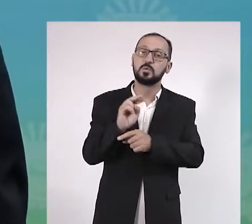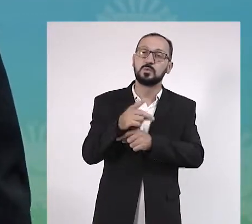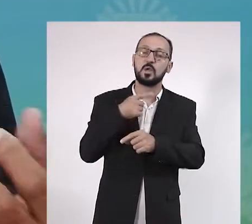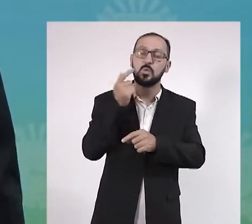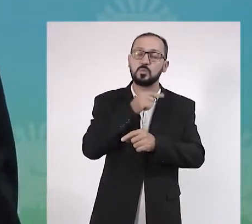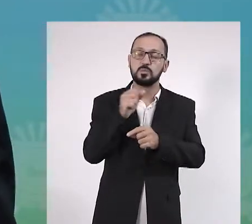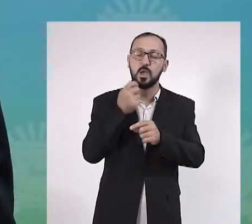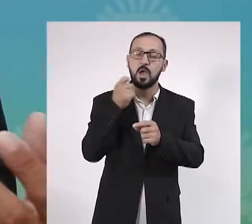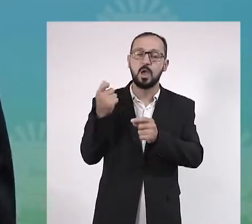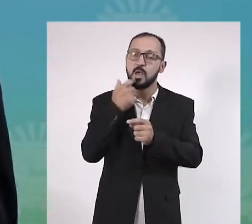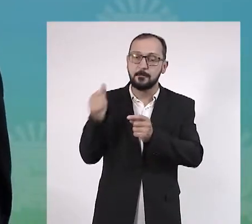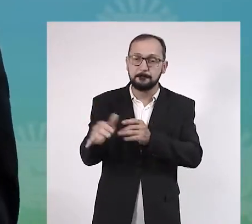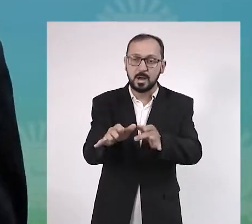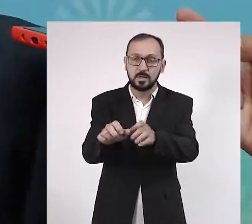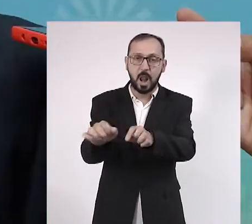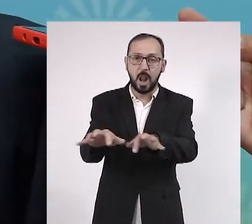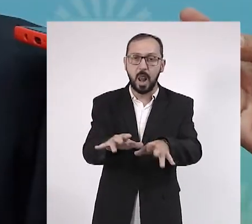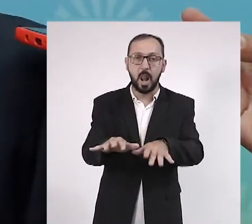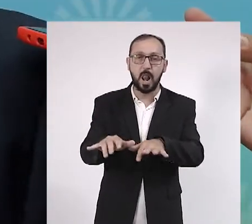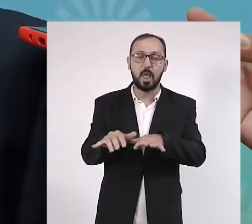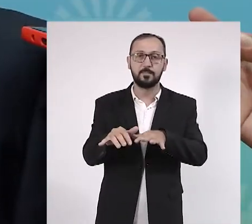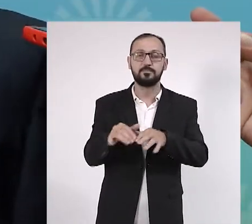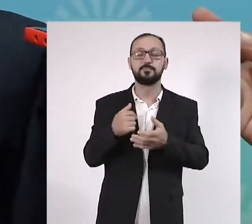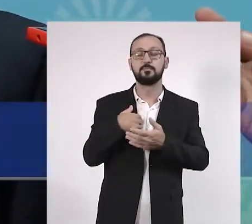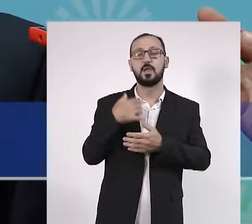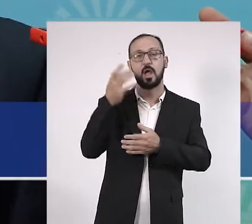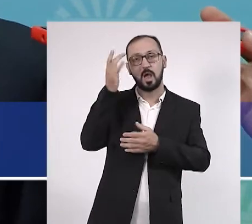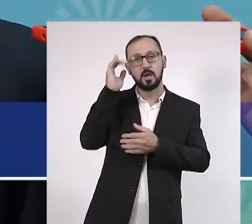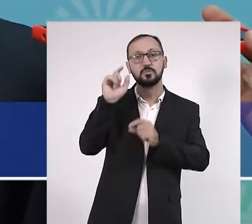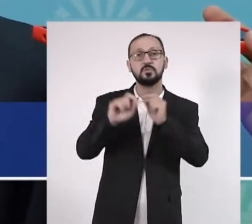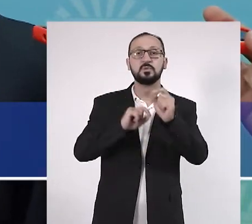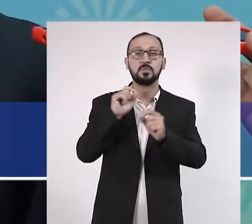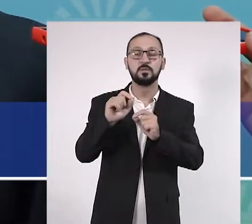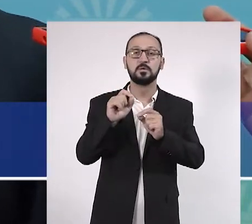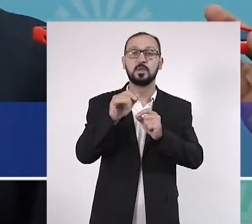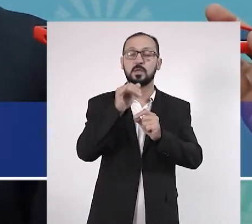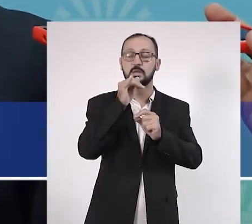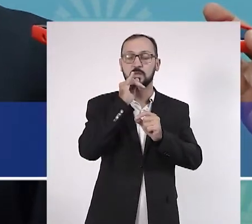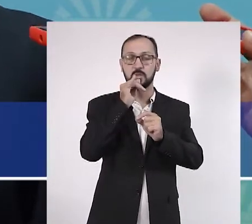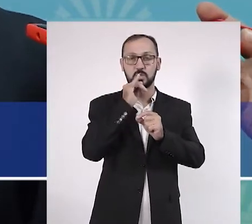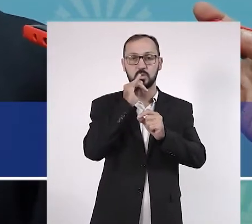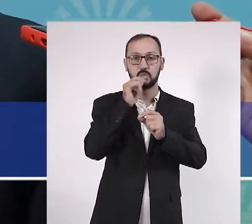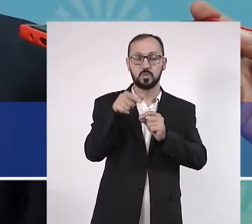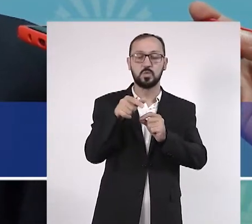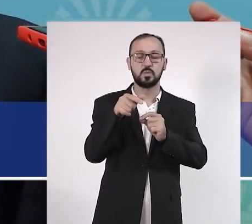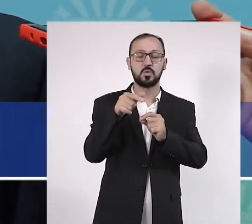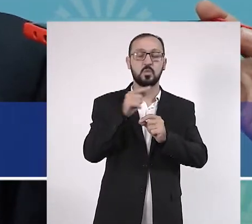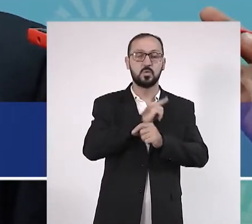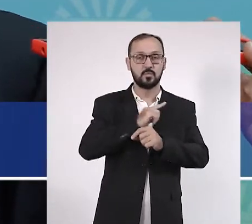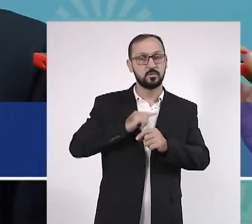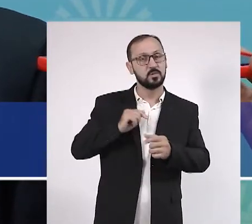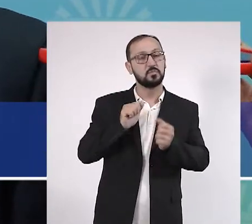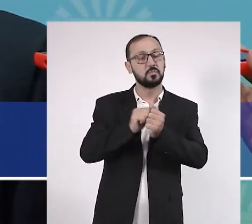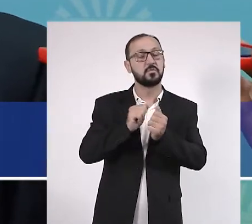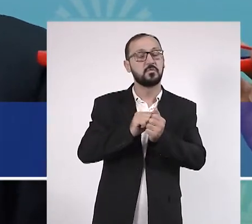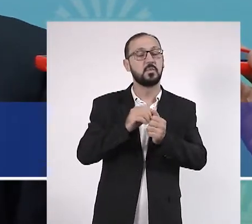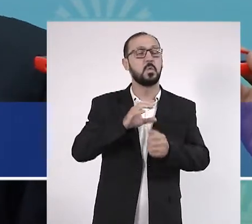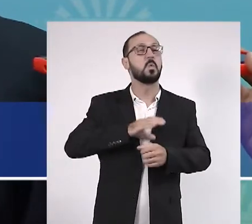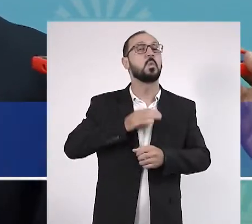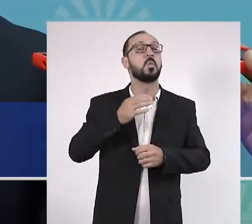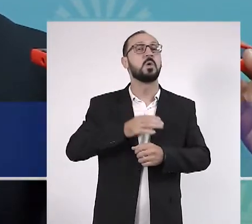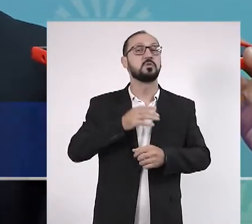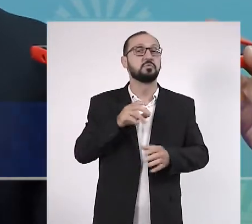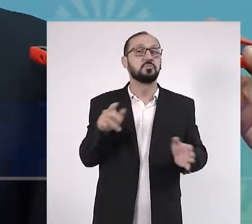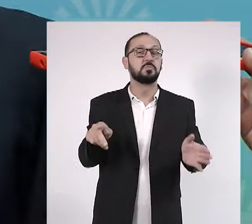possam repovoar, aumentar as espécies. Eu acho que o governador foi corajoso, determinado, junto com a sua equipe de assessoria, a